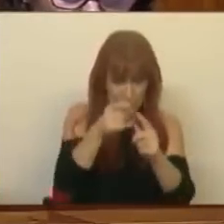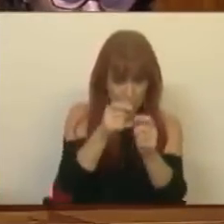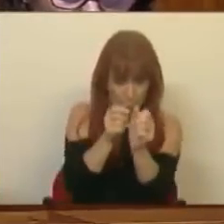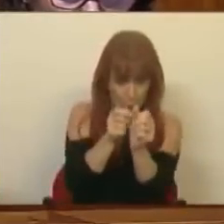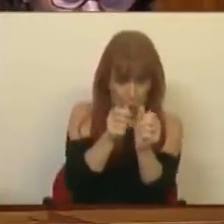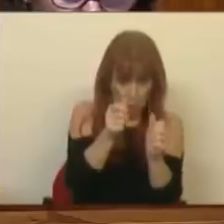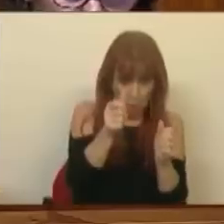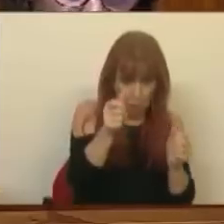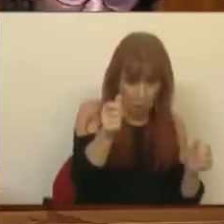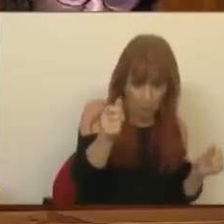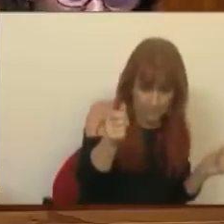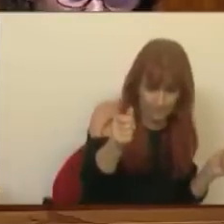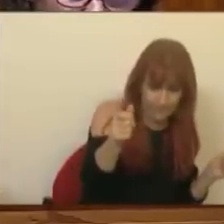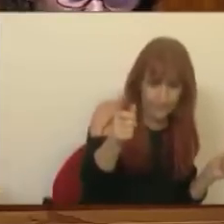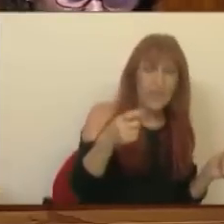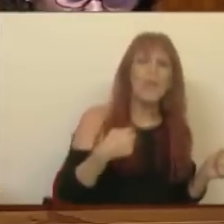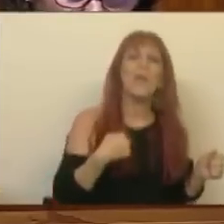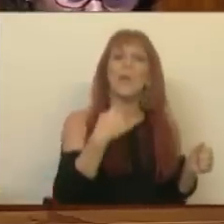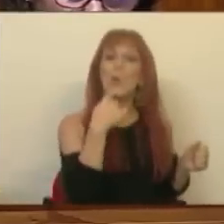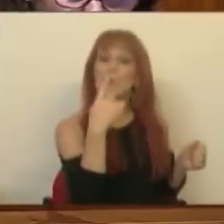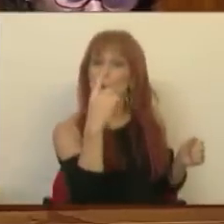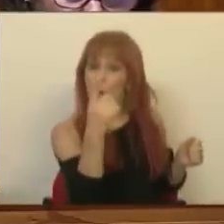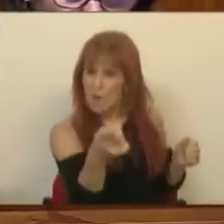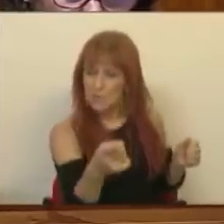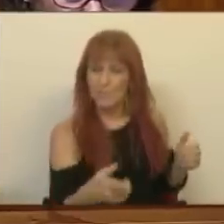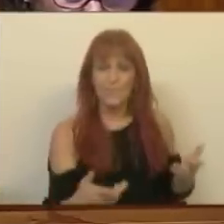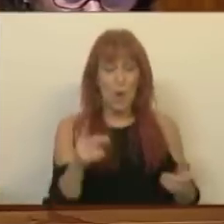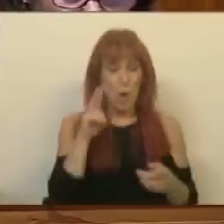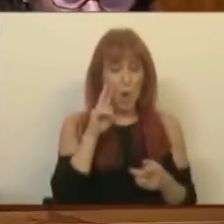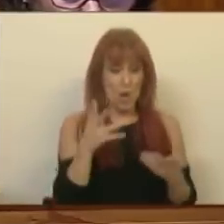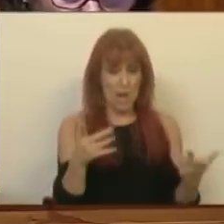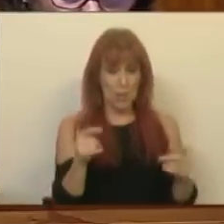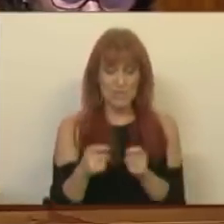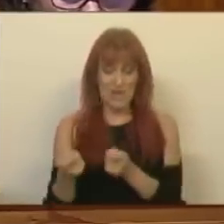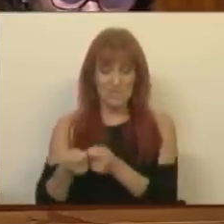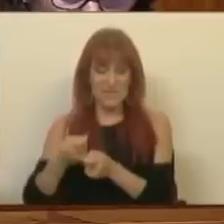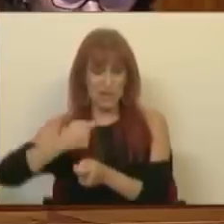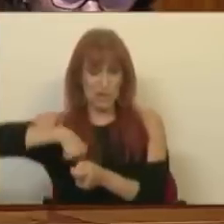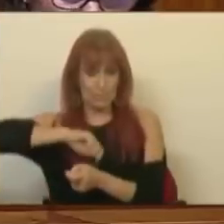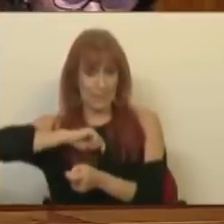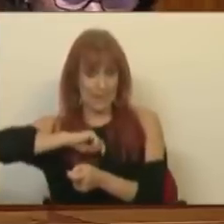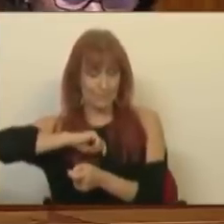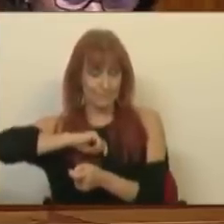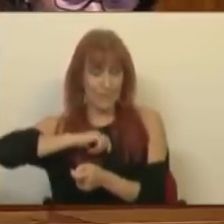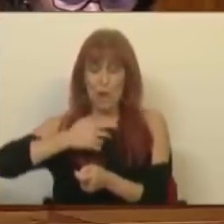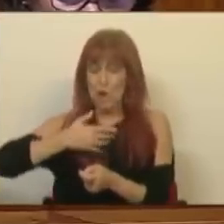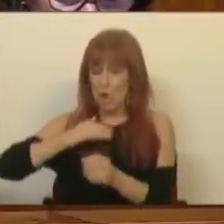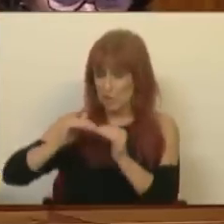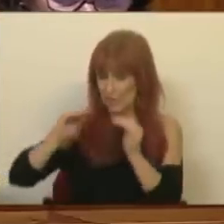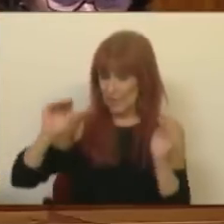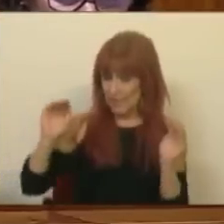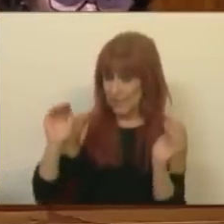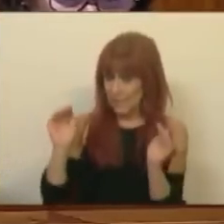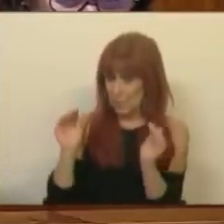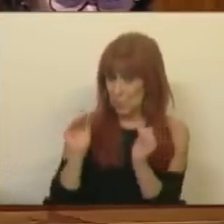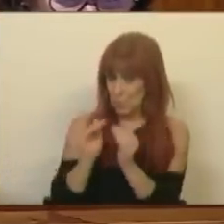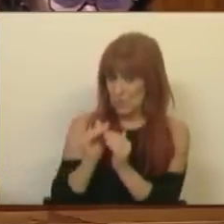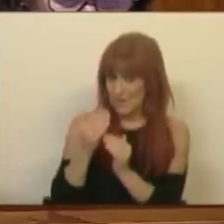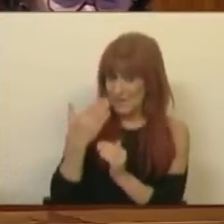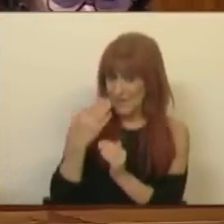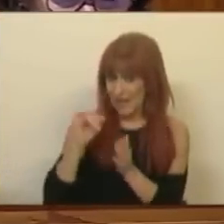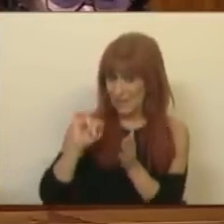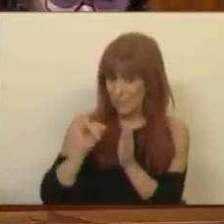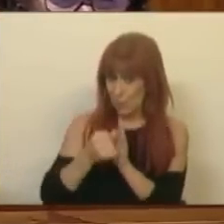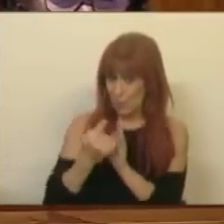afastar este objetivo e o que eu digo é o seguinte olhando já aqui para vizinha Espanha nós diminuímos em sete